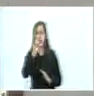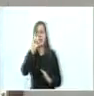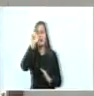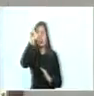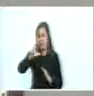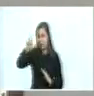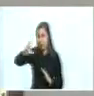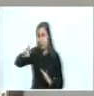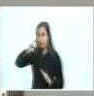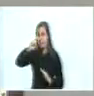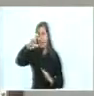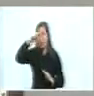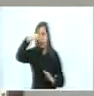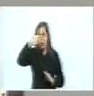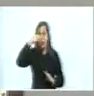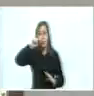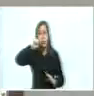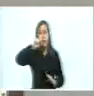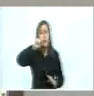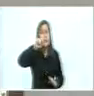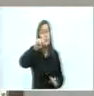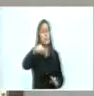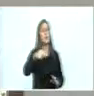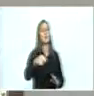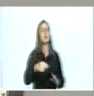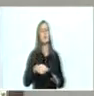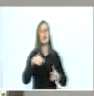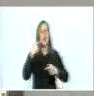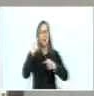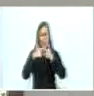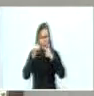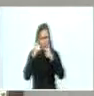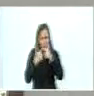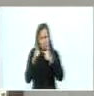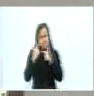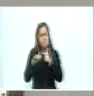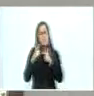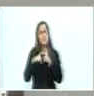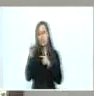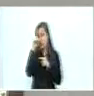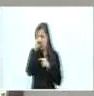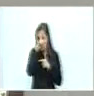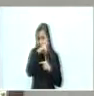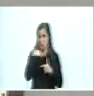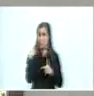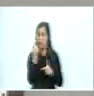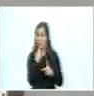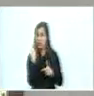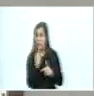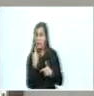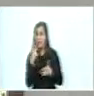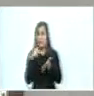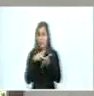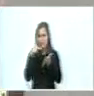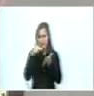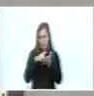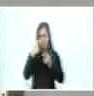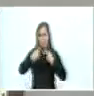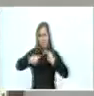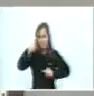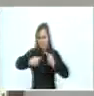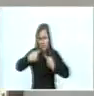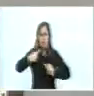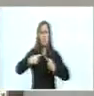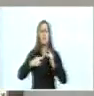né, 52 mil, é sempre isso, é sempre um problema. A dificuldade que tem de nós 15 sermos de verdade democráticos para